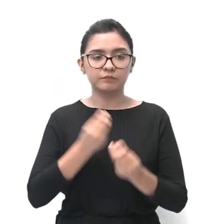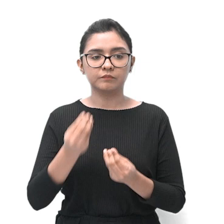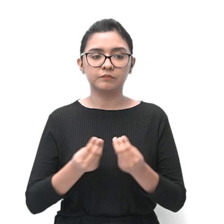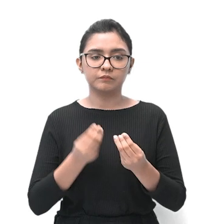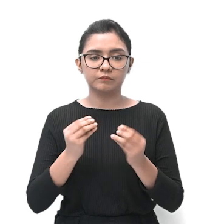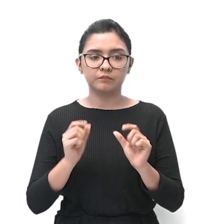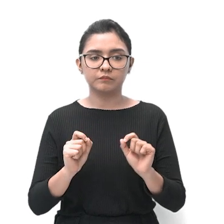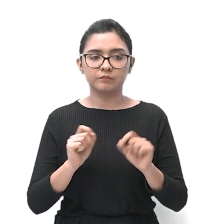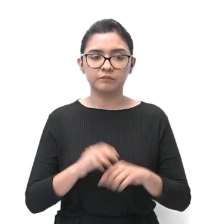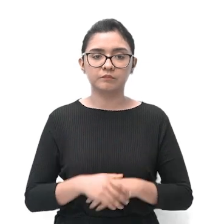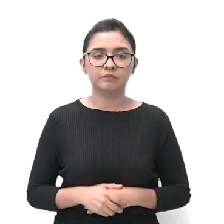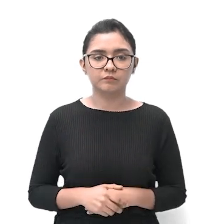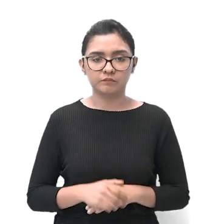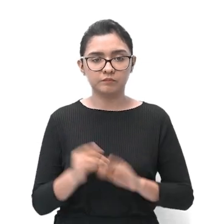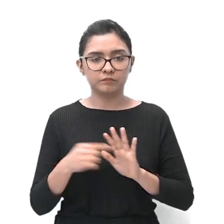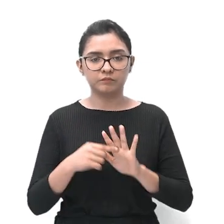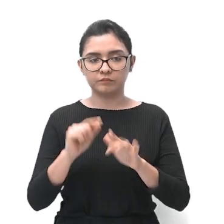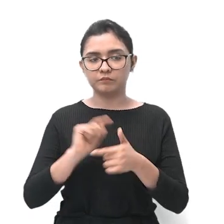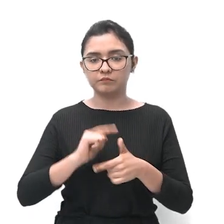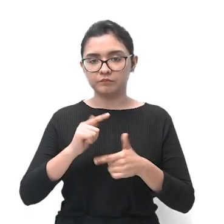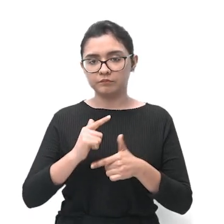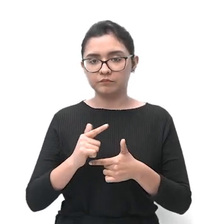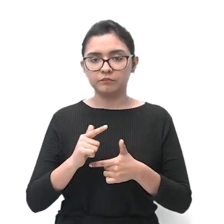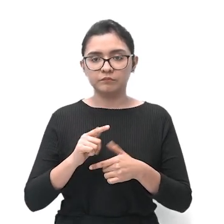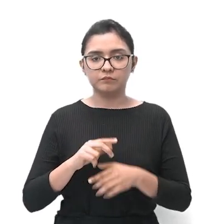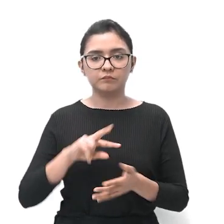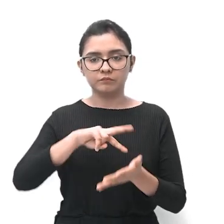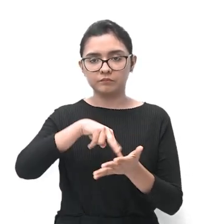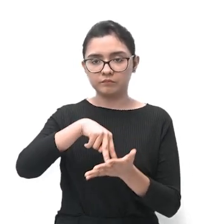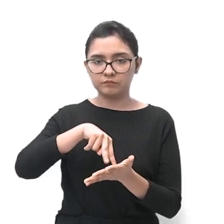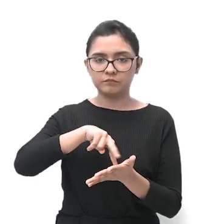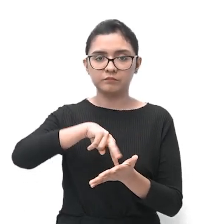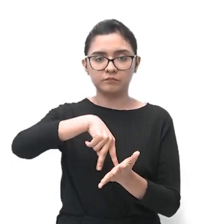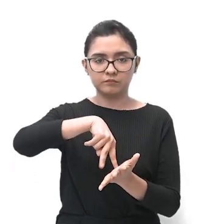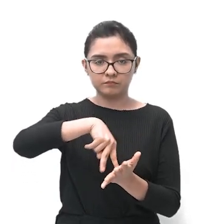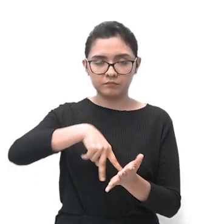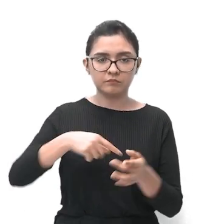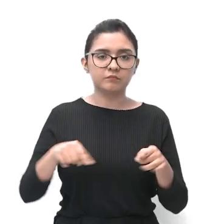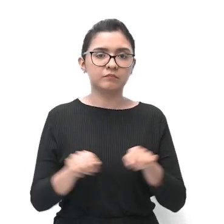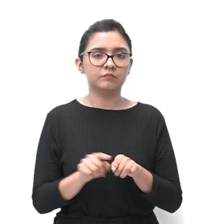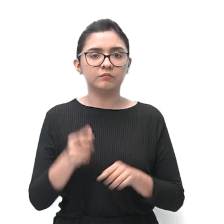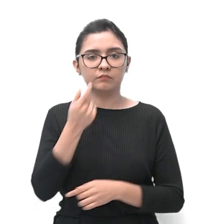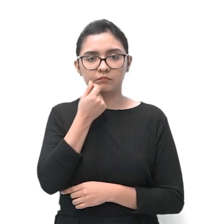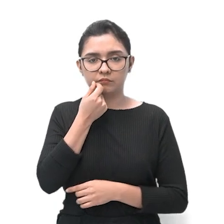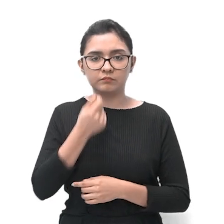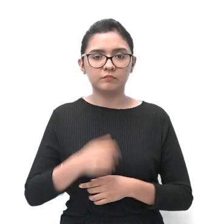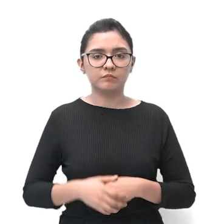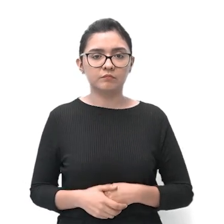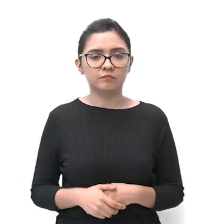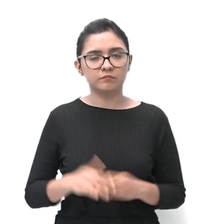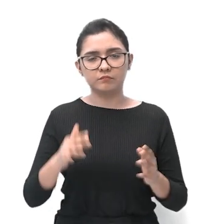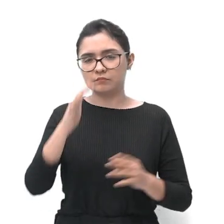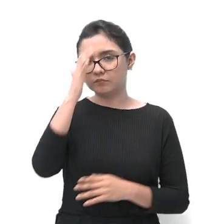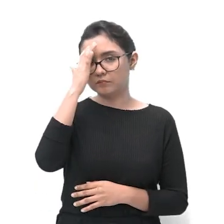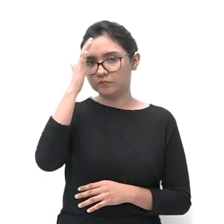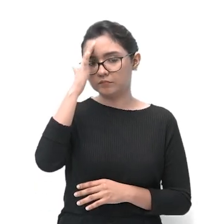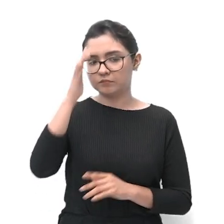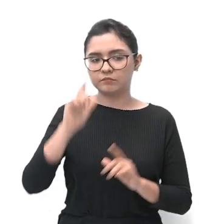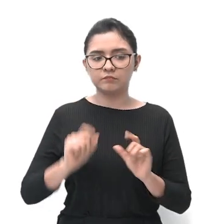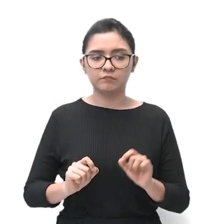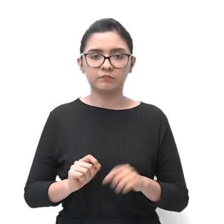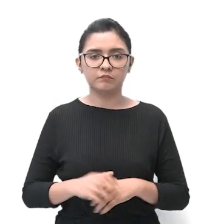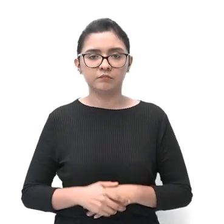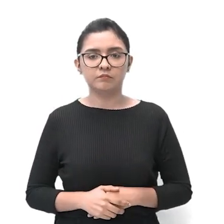essa demonstração geométrica utilizando régua, compasso, lápis, né? Então vamos imaginar aqui que essa